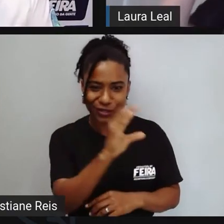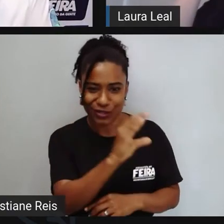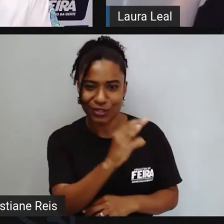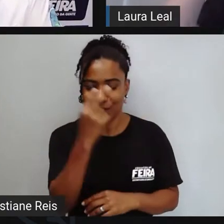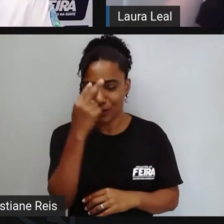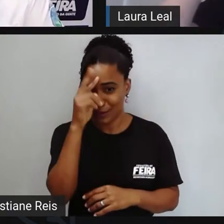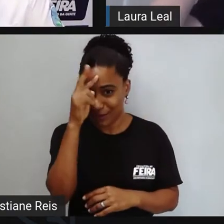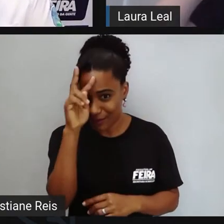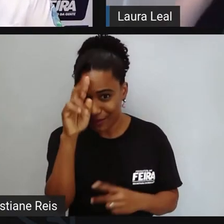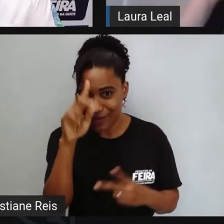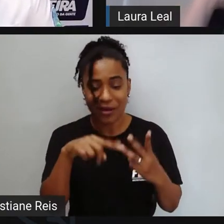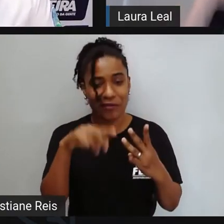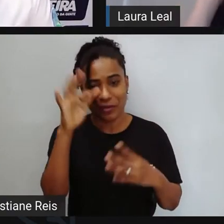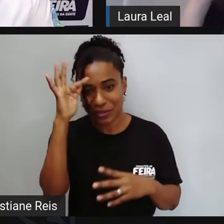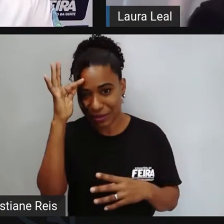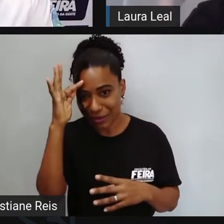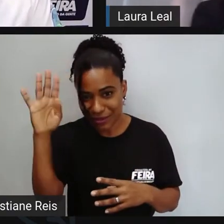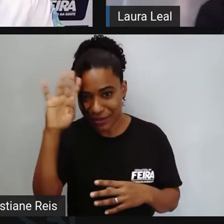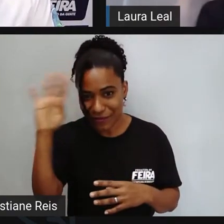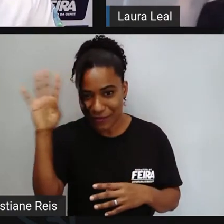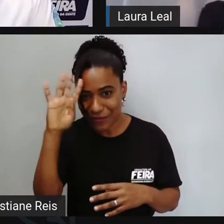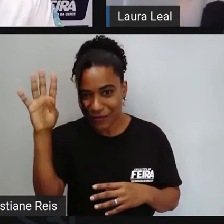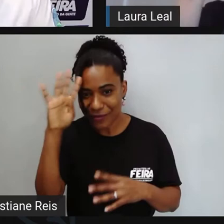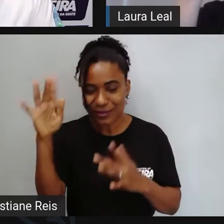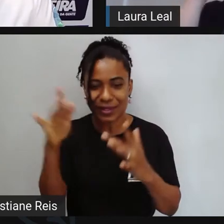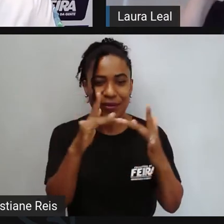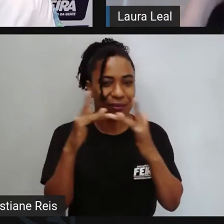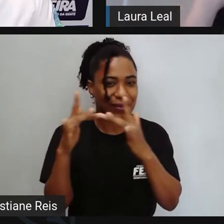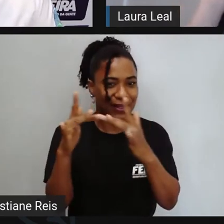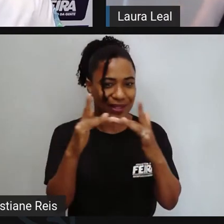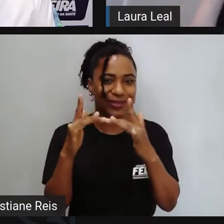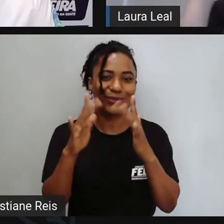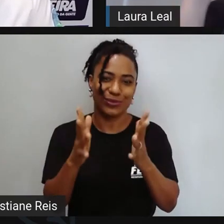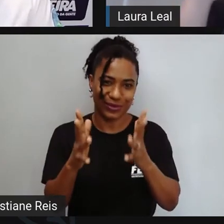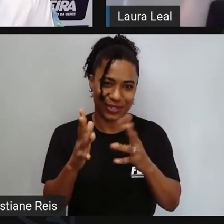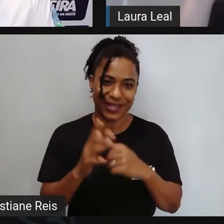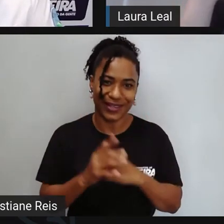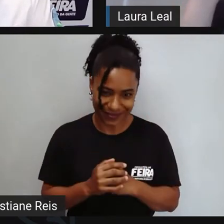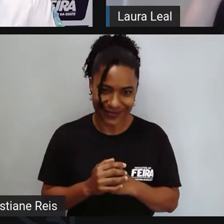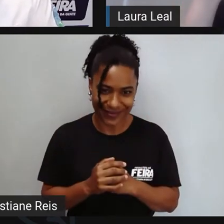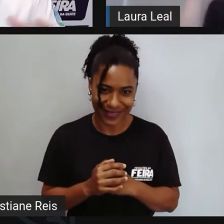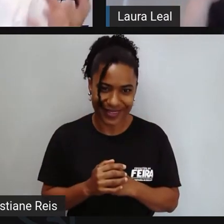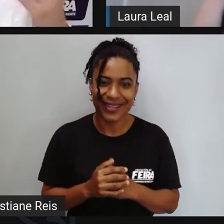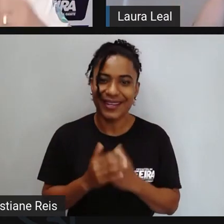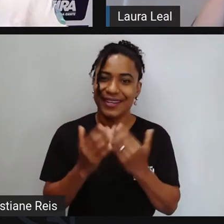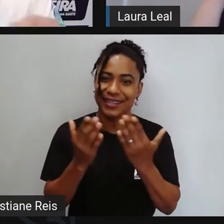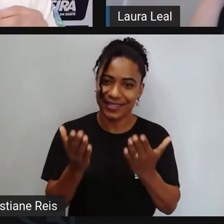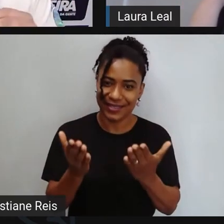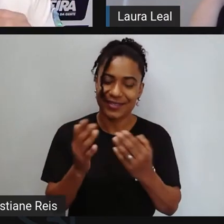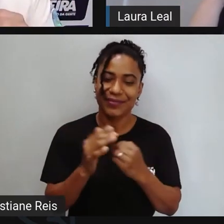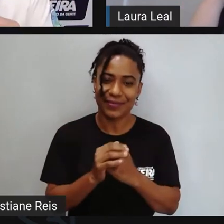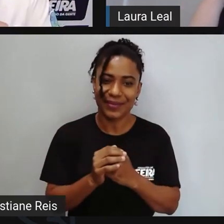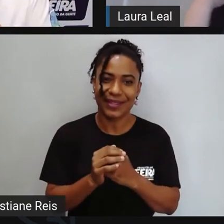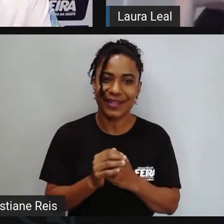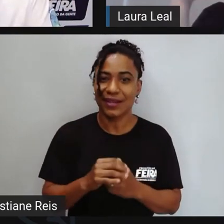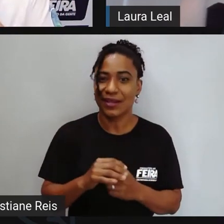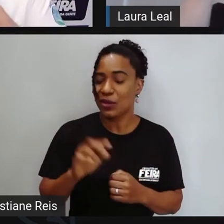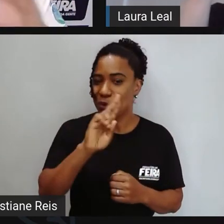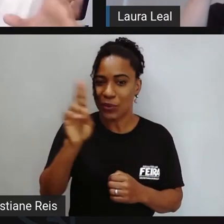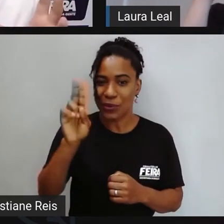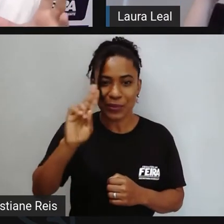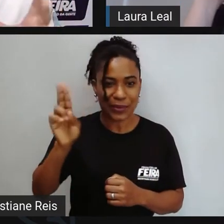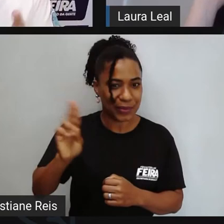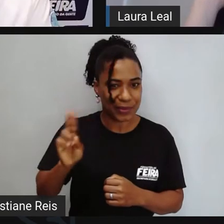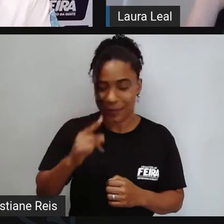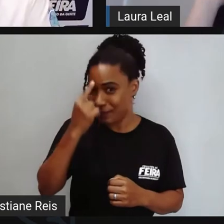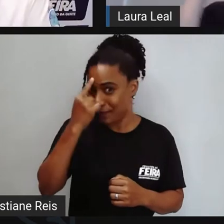filósofos importantes. E muito provavelmente, se a gente for fazer esse exercício que você propôs na estante, os nomes que vão vir na cabeça deles, as